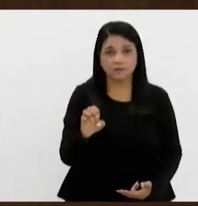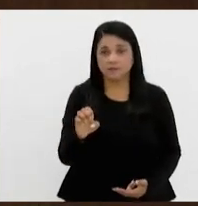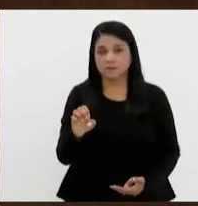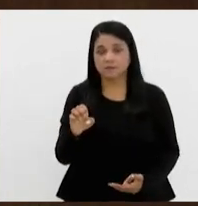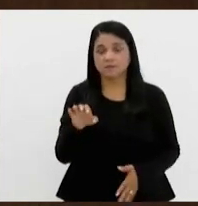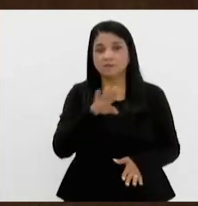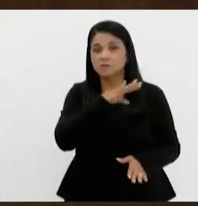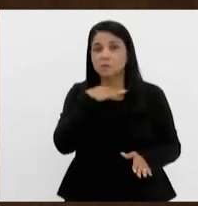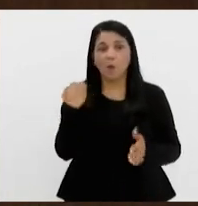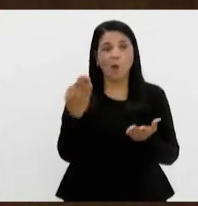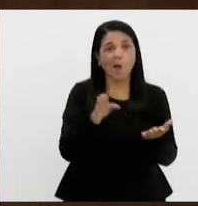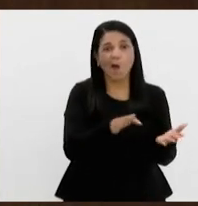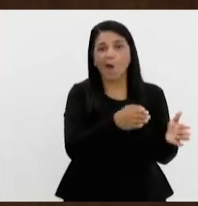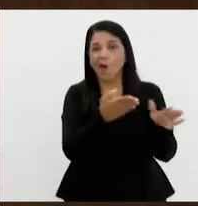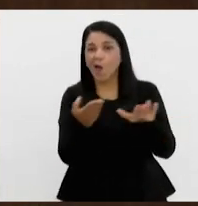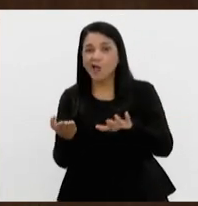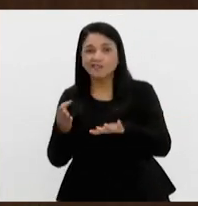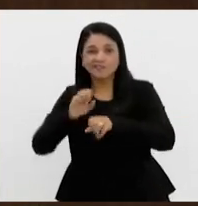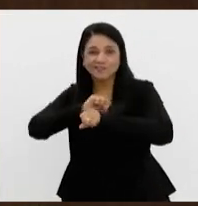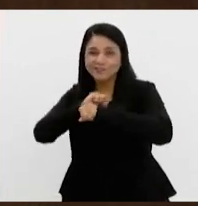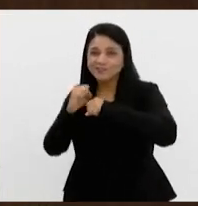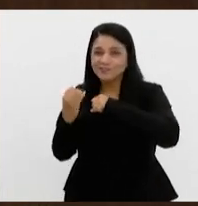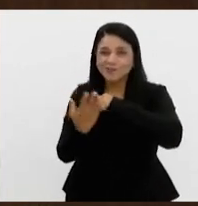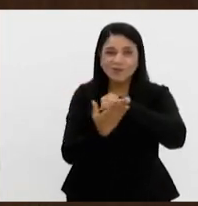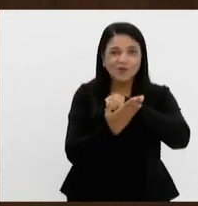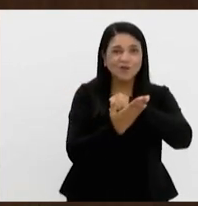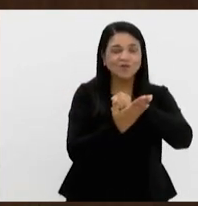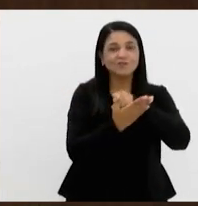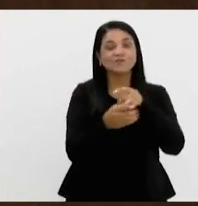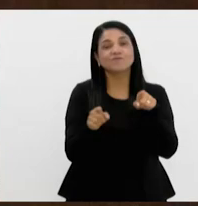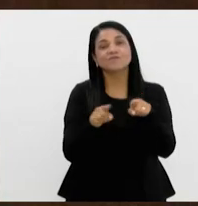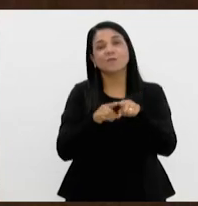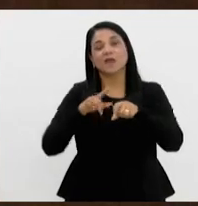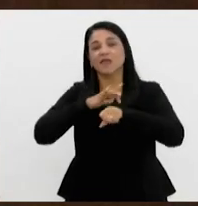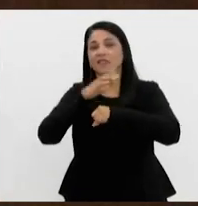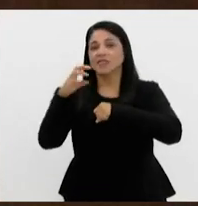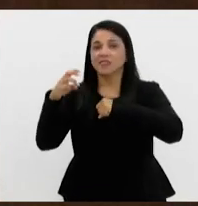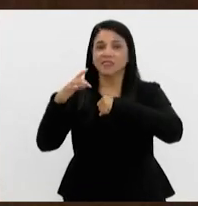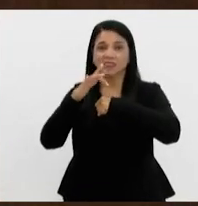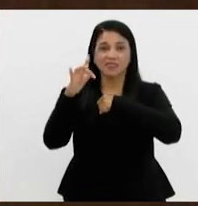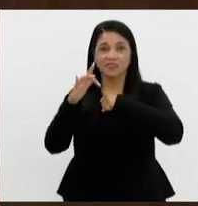de mortes da Covid e da dengue.